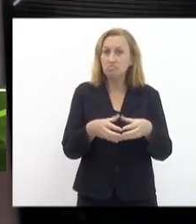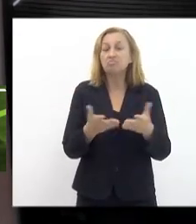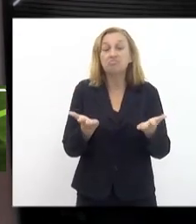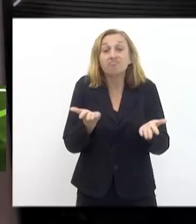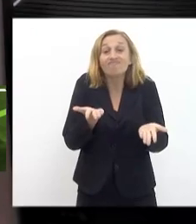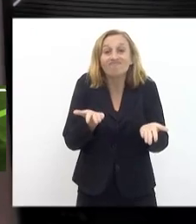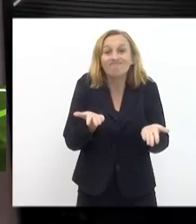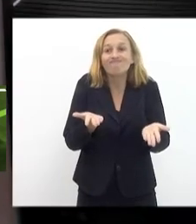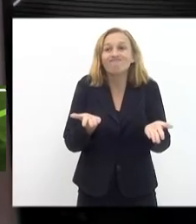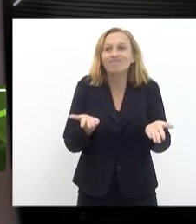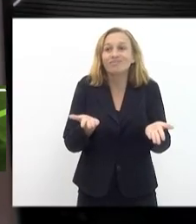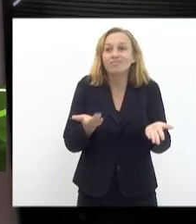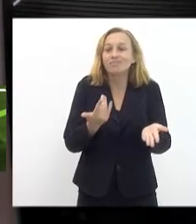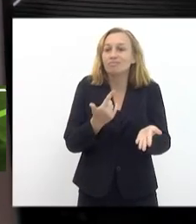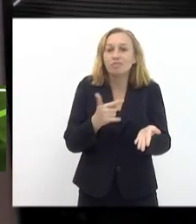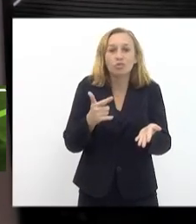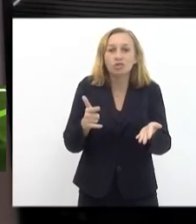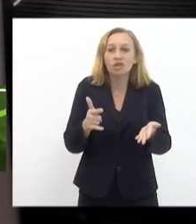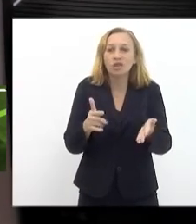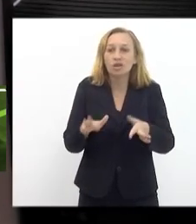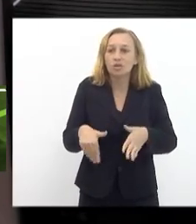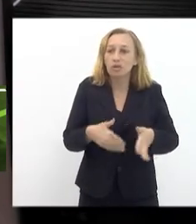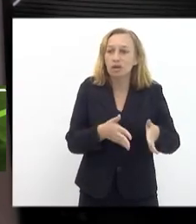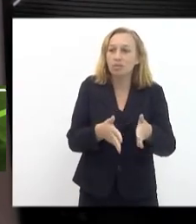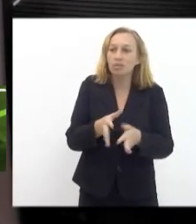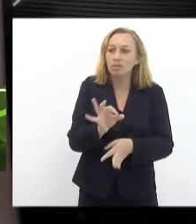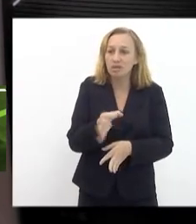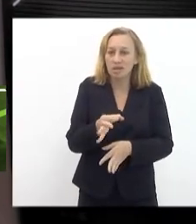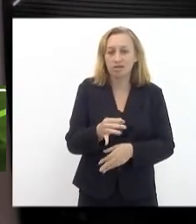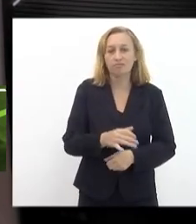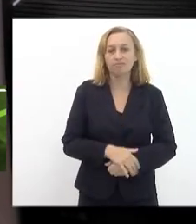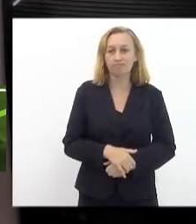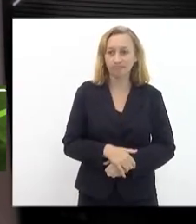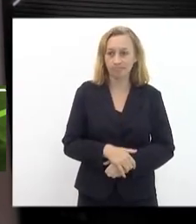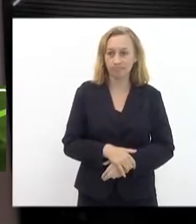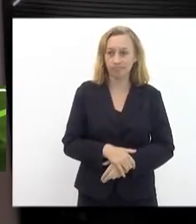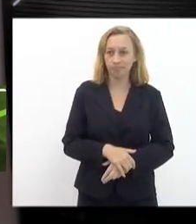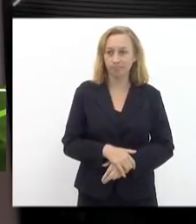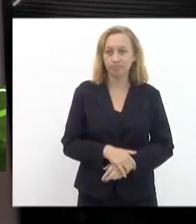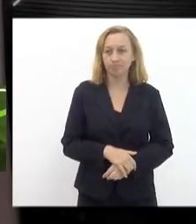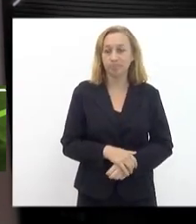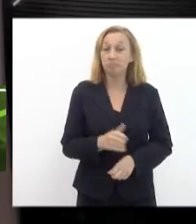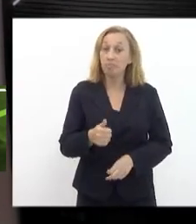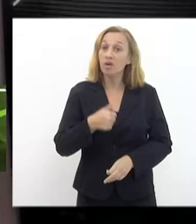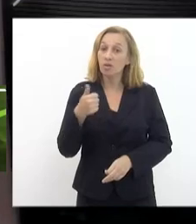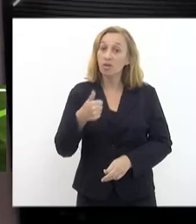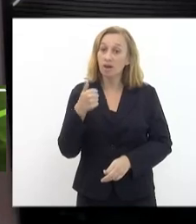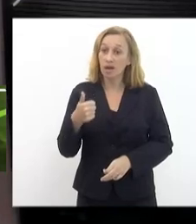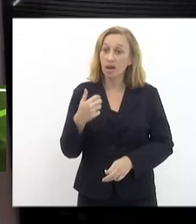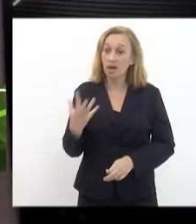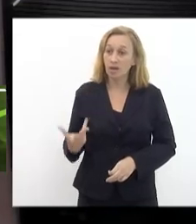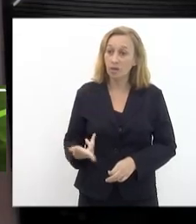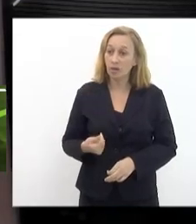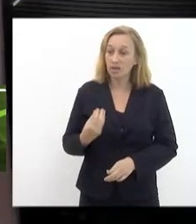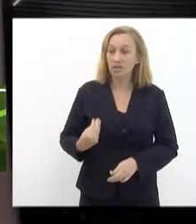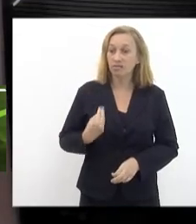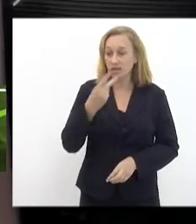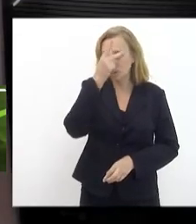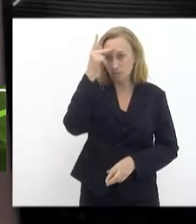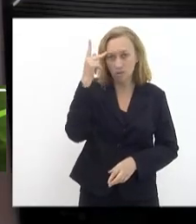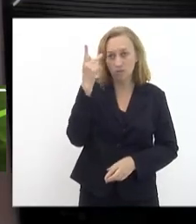respeita isso não tá perguntou a destinação que é exatamente levar para o social e melhorar a condição de vida das pessoas